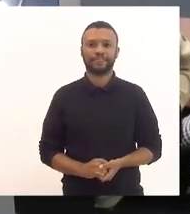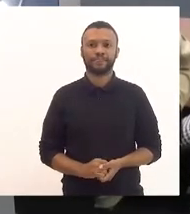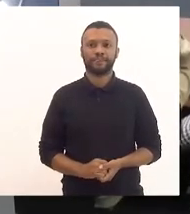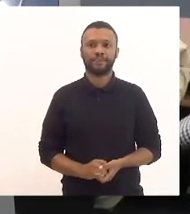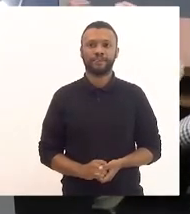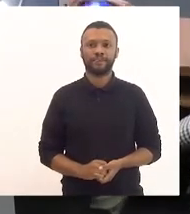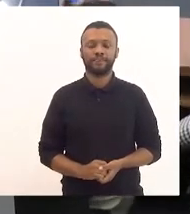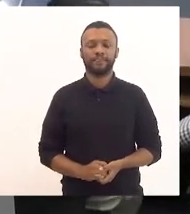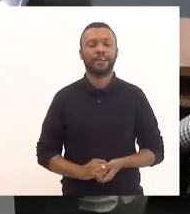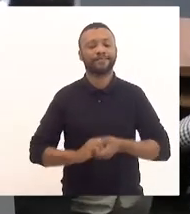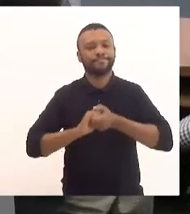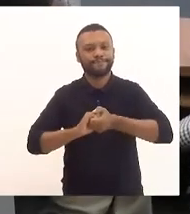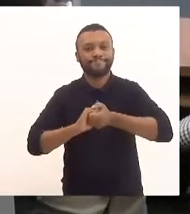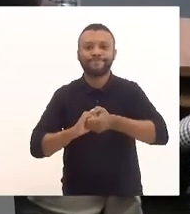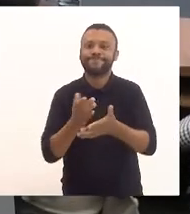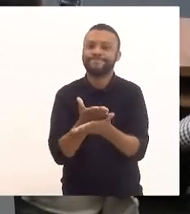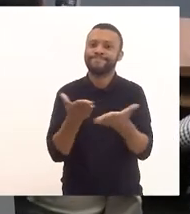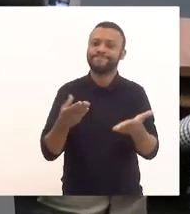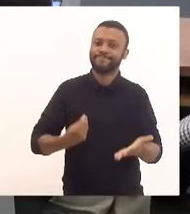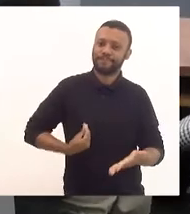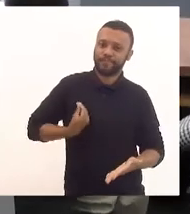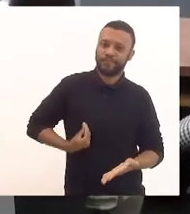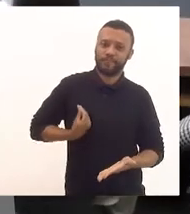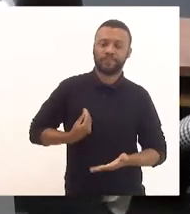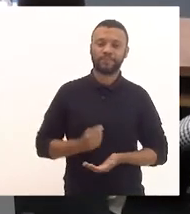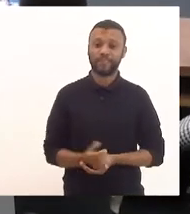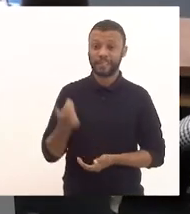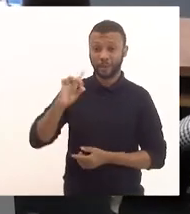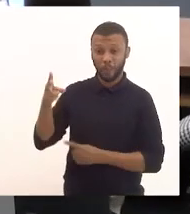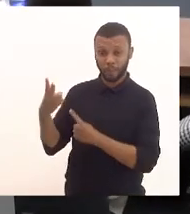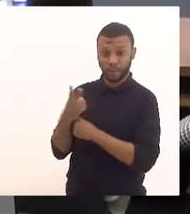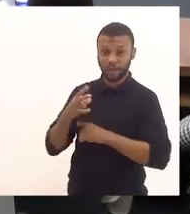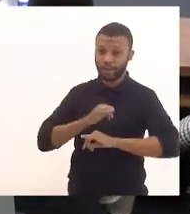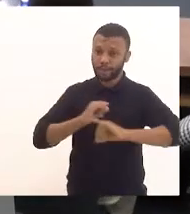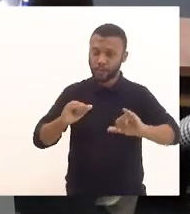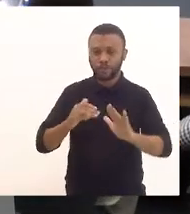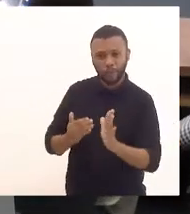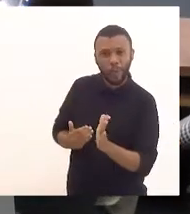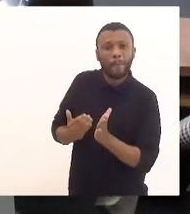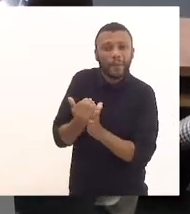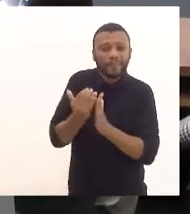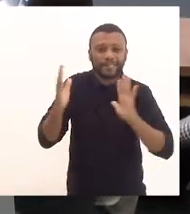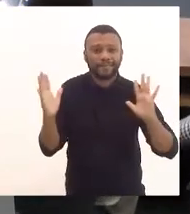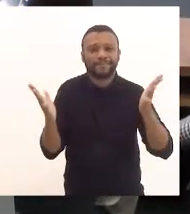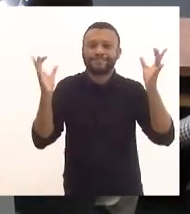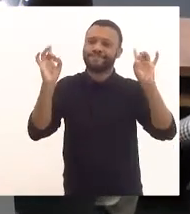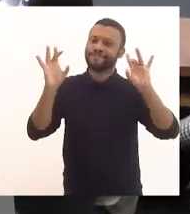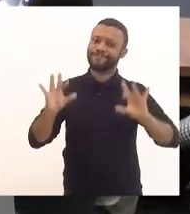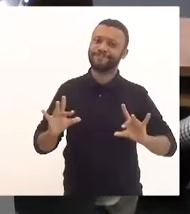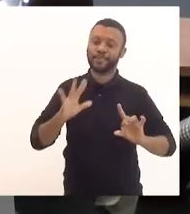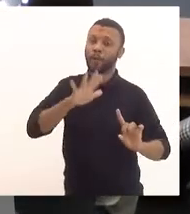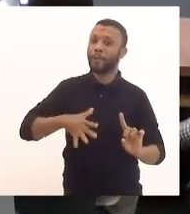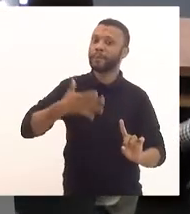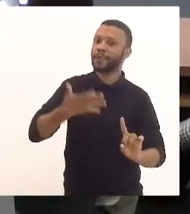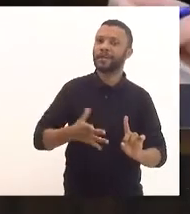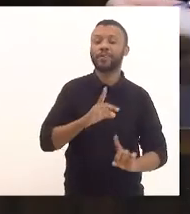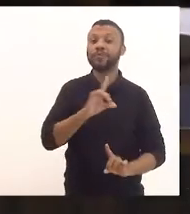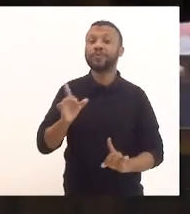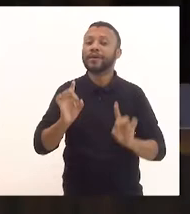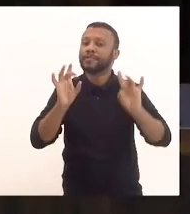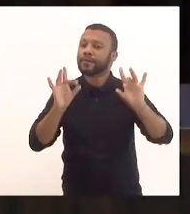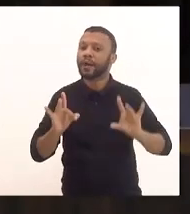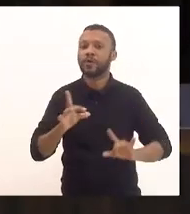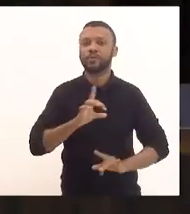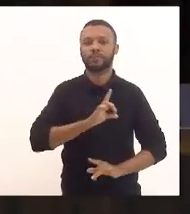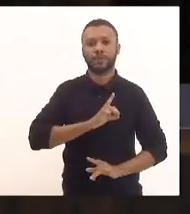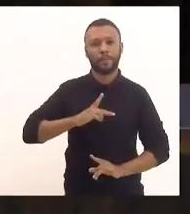a saudar todos os presentes sobre a proteção de Deus declara aberta a sessão solene em homenagem ao Dia do Defensor Público